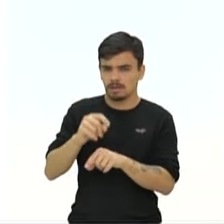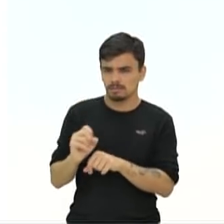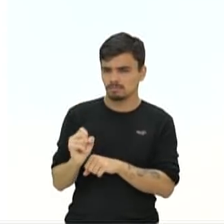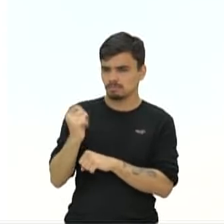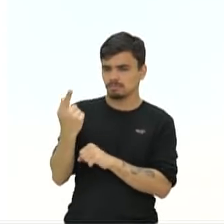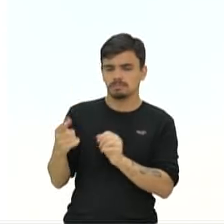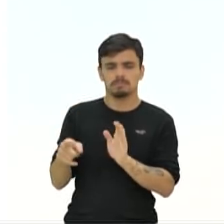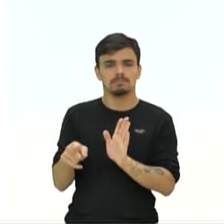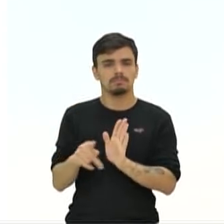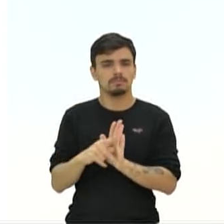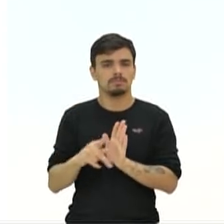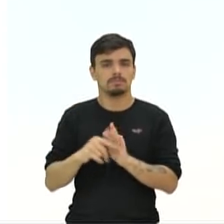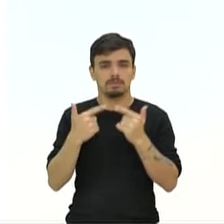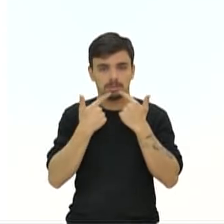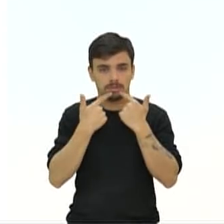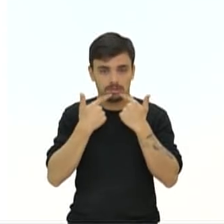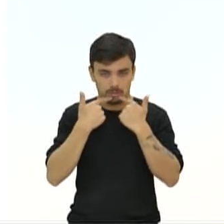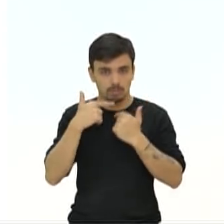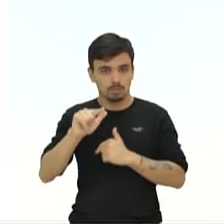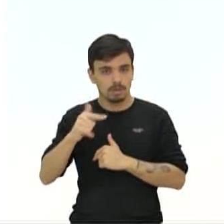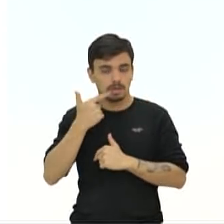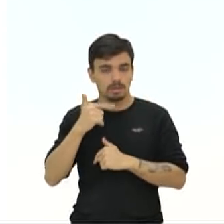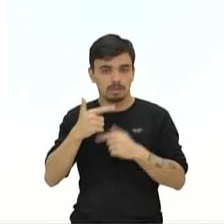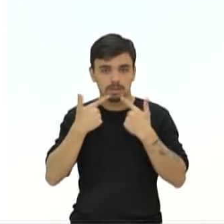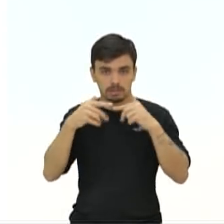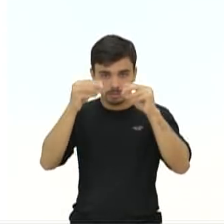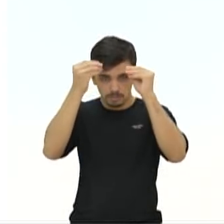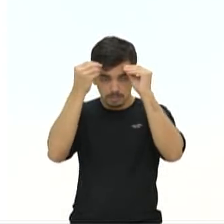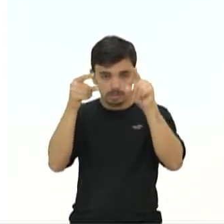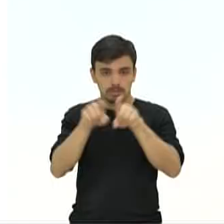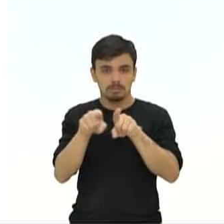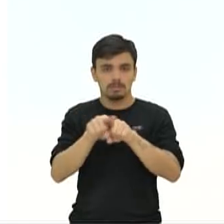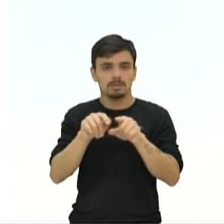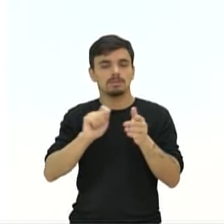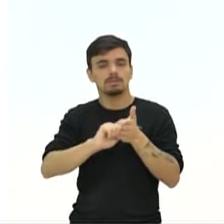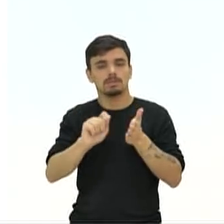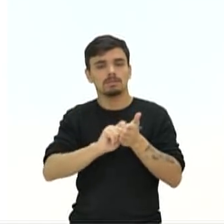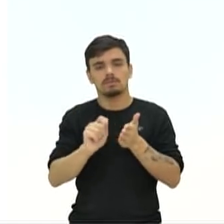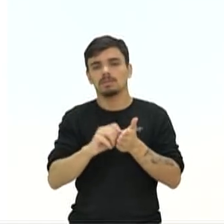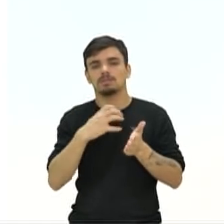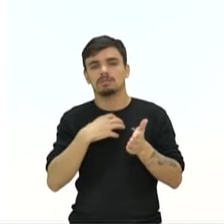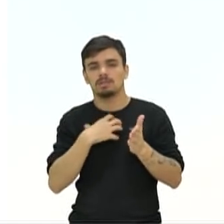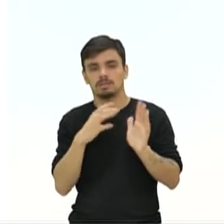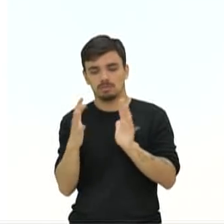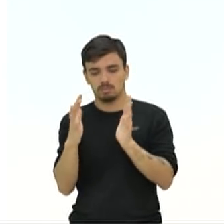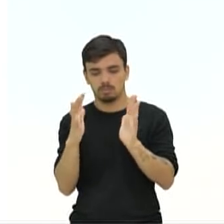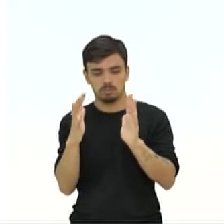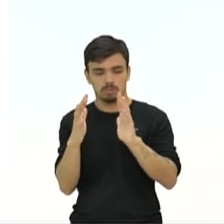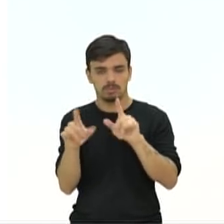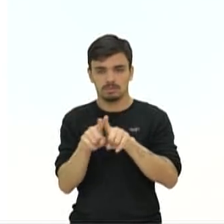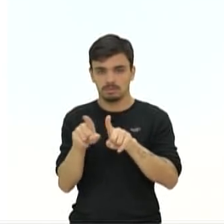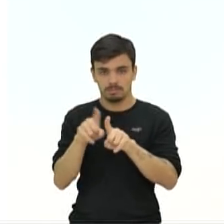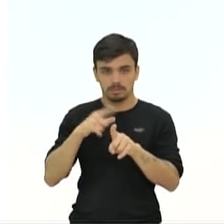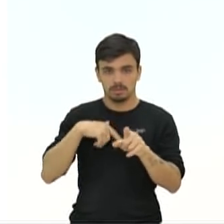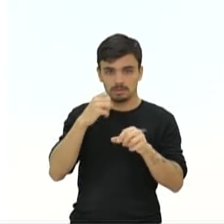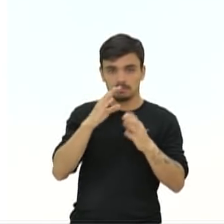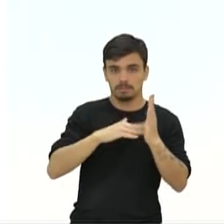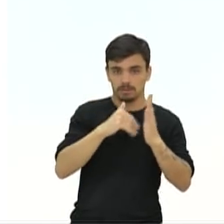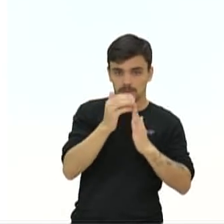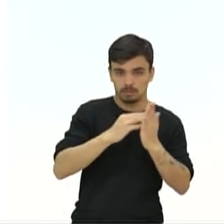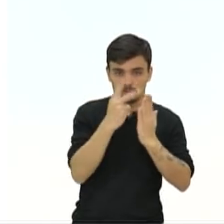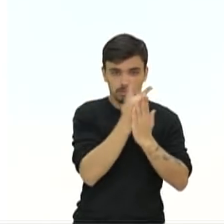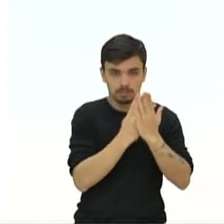própria linguagem, códigos e escrevia de forma espelhada. Pintor, desenhista, escultor,